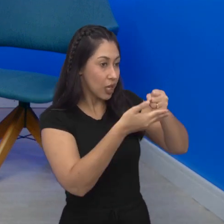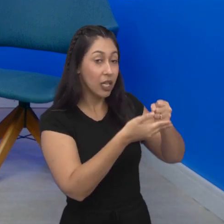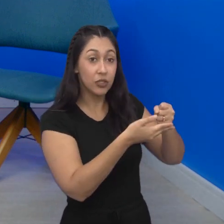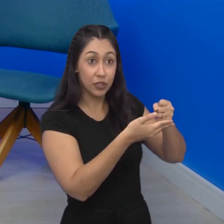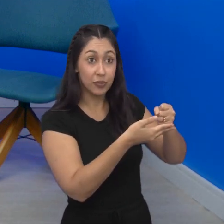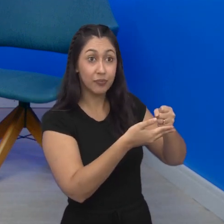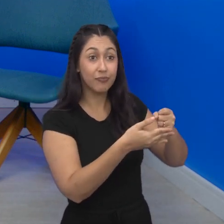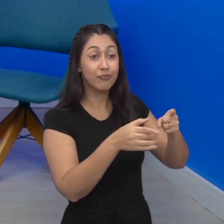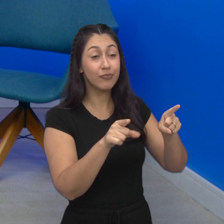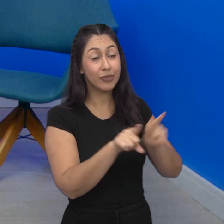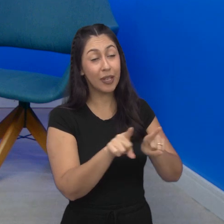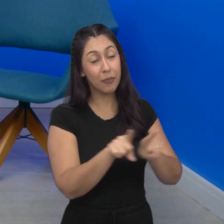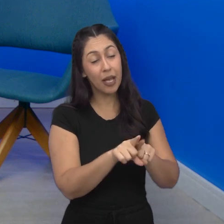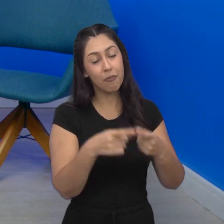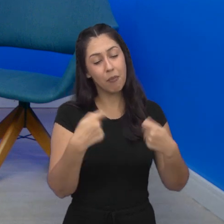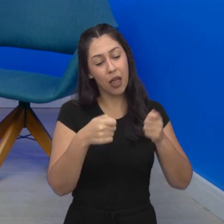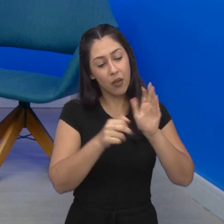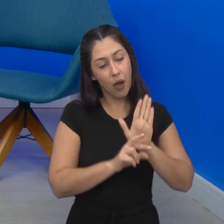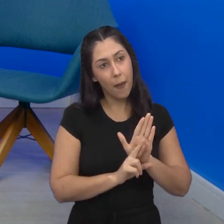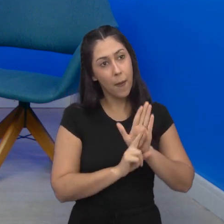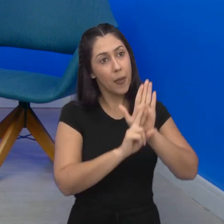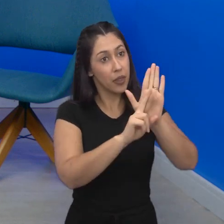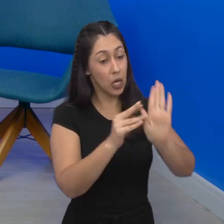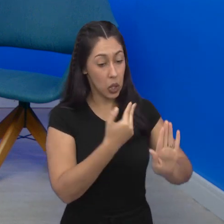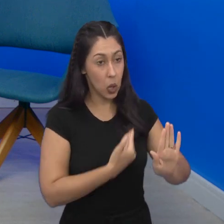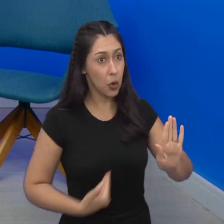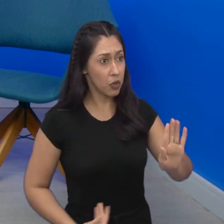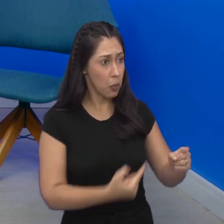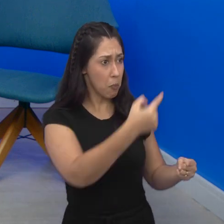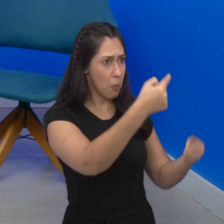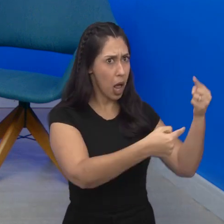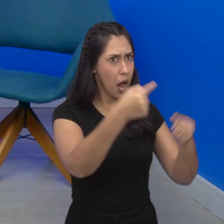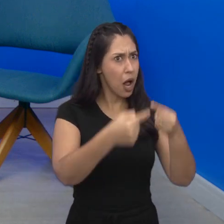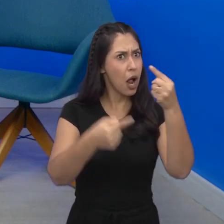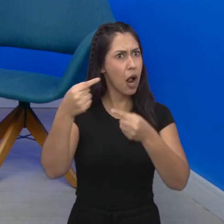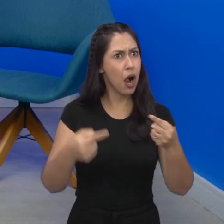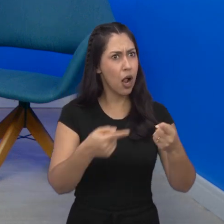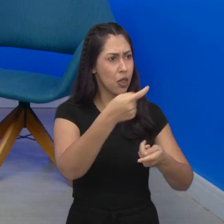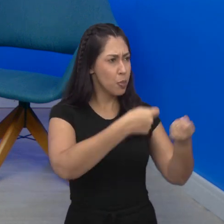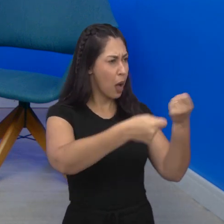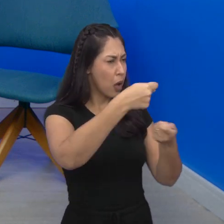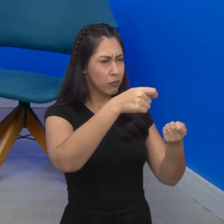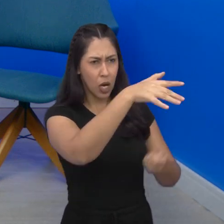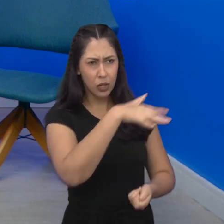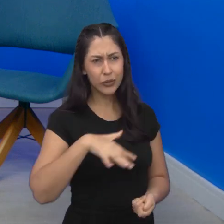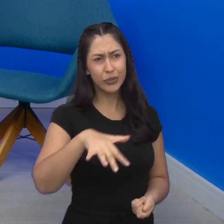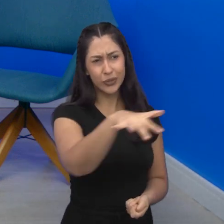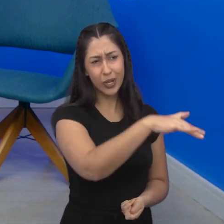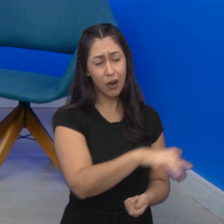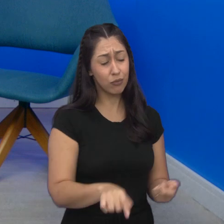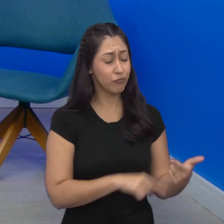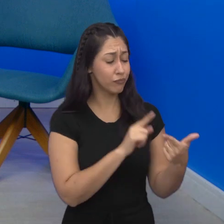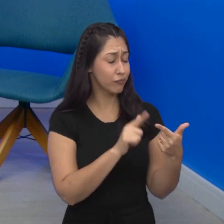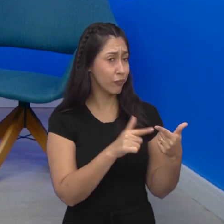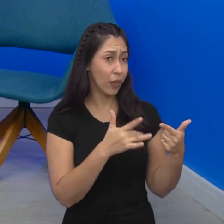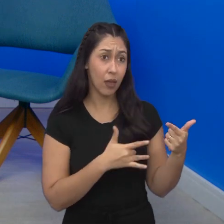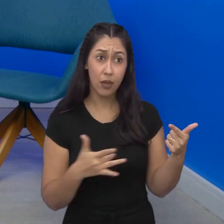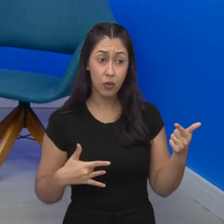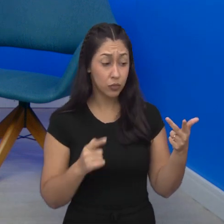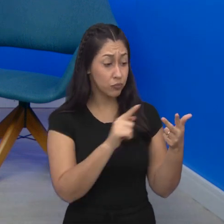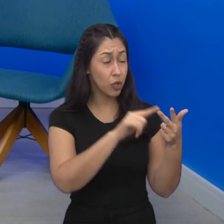financeira, representantes dos governos debatem questões macroeconômicas gerais, além de saúde,